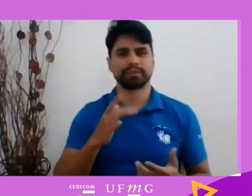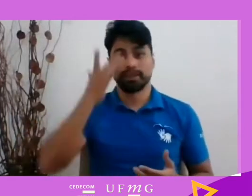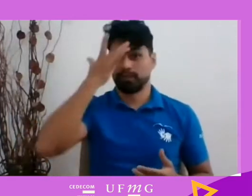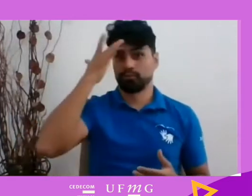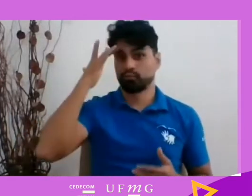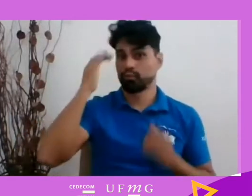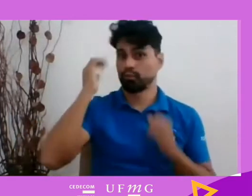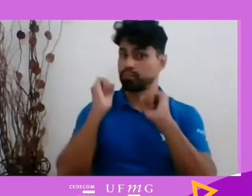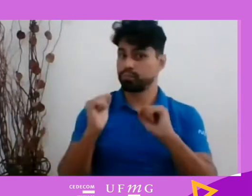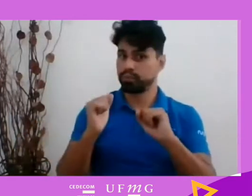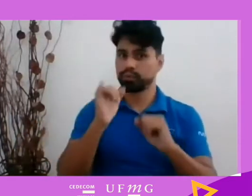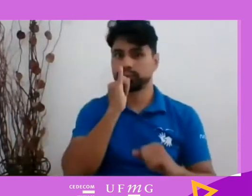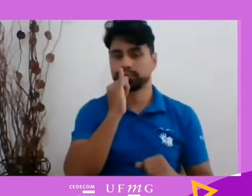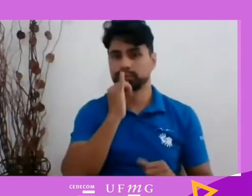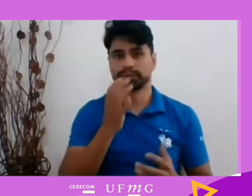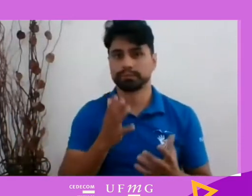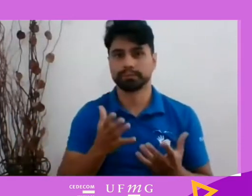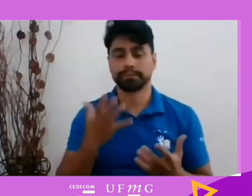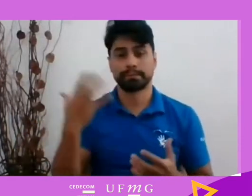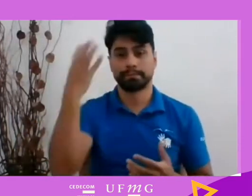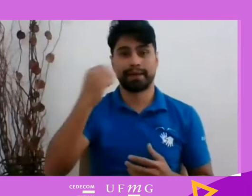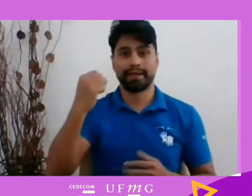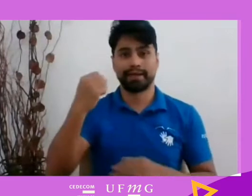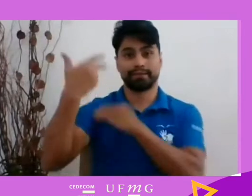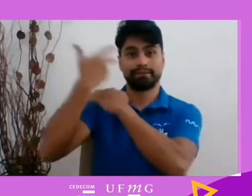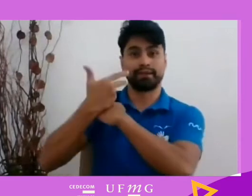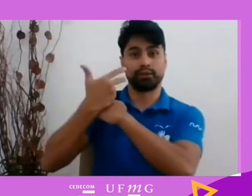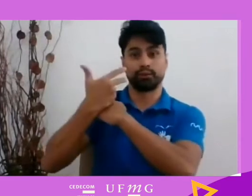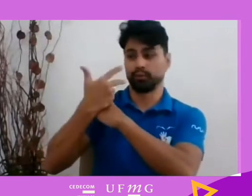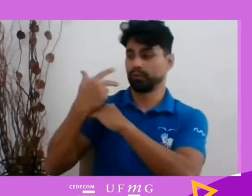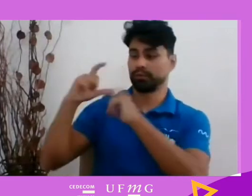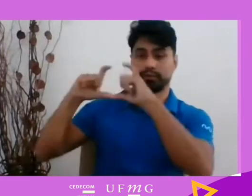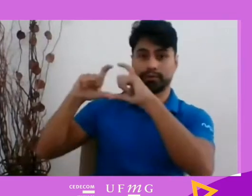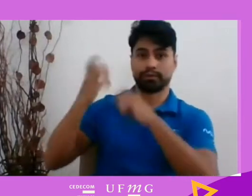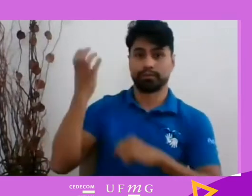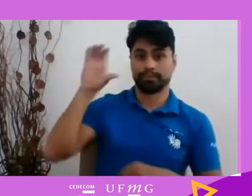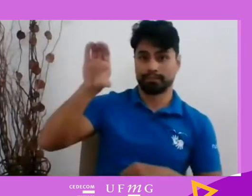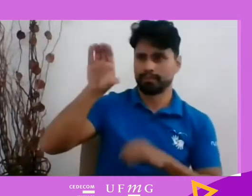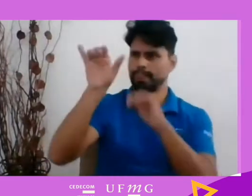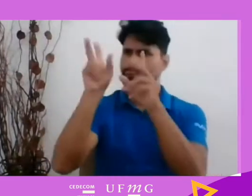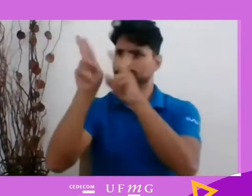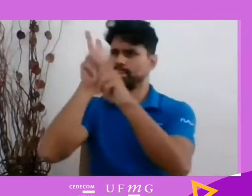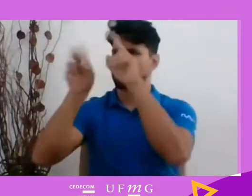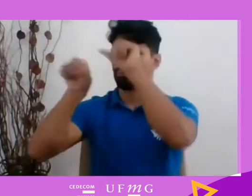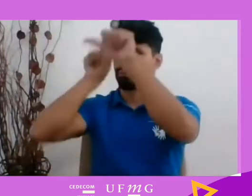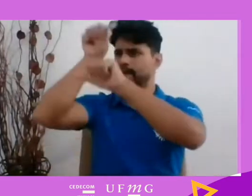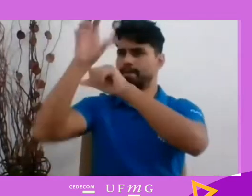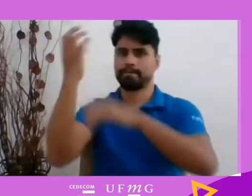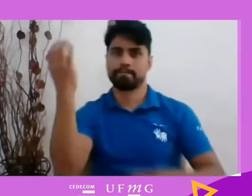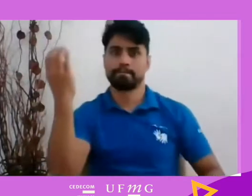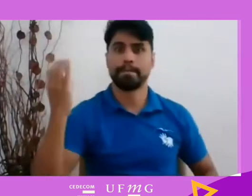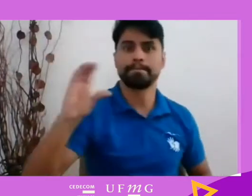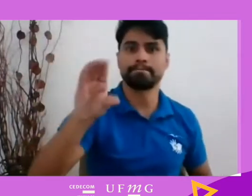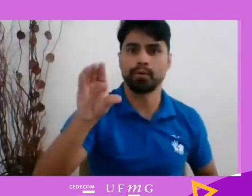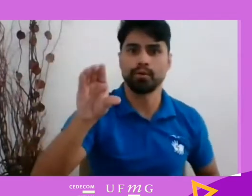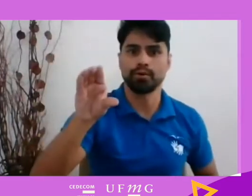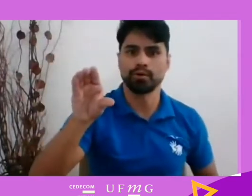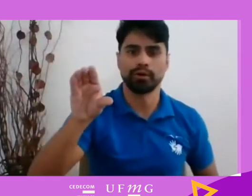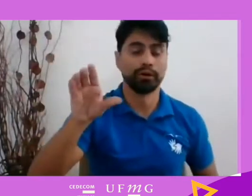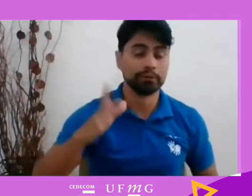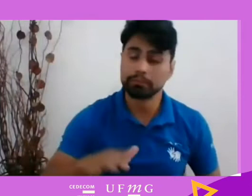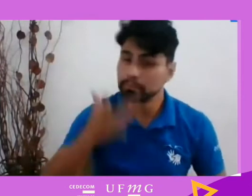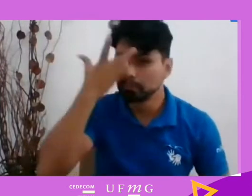minhas palavras, um take dele e viralizar num outro contexto. Né? A gente sempre pode fazer isso. A gente sempre